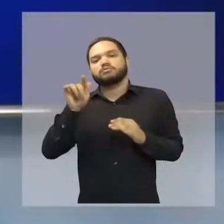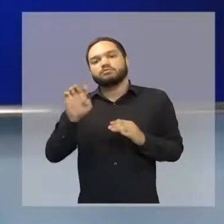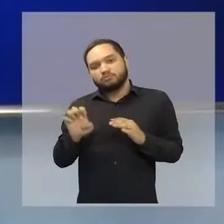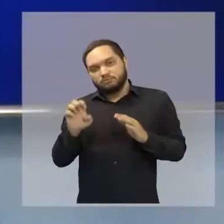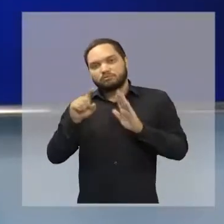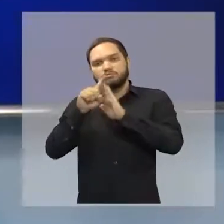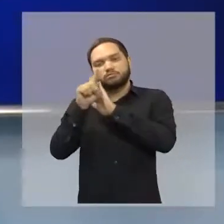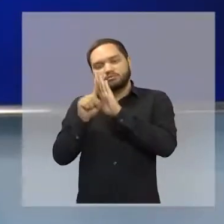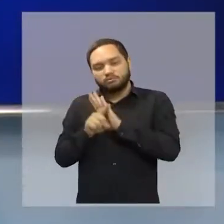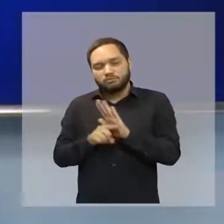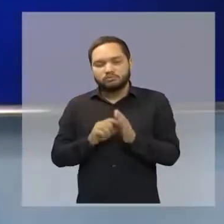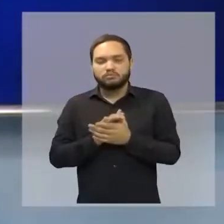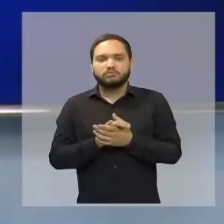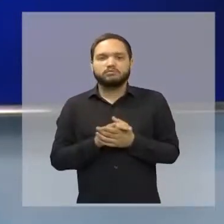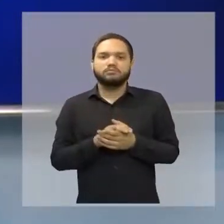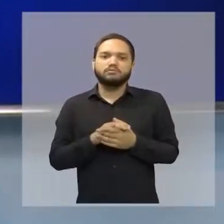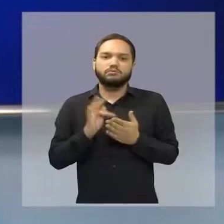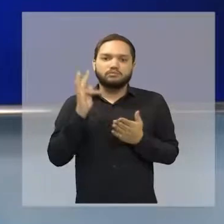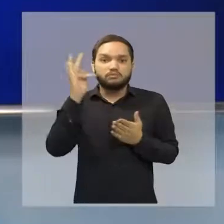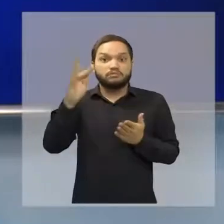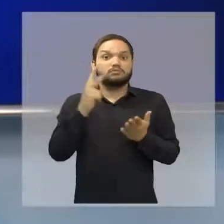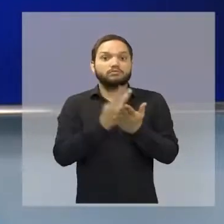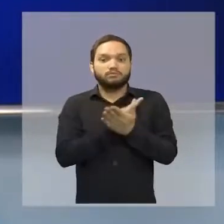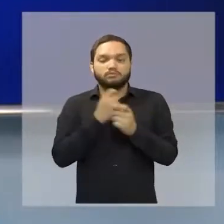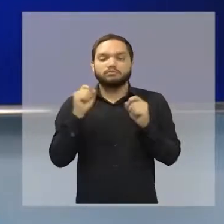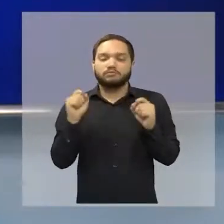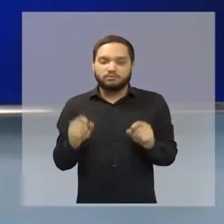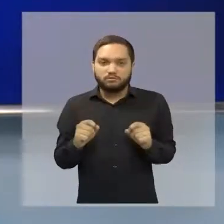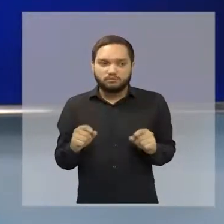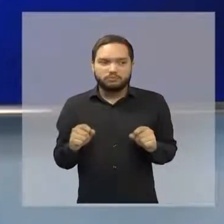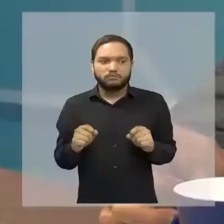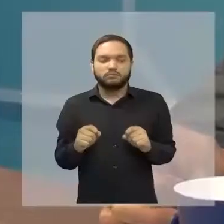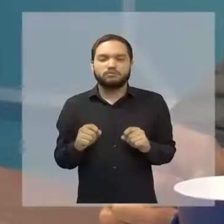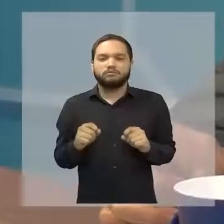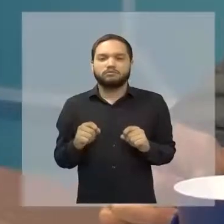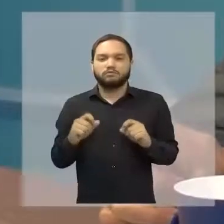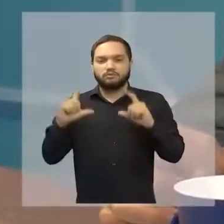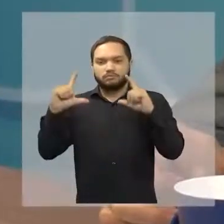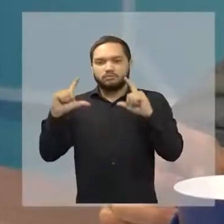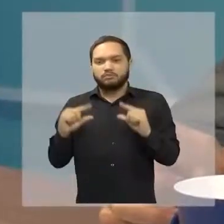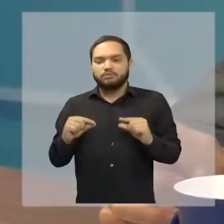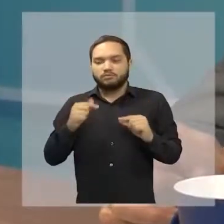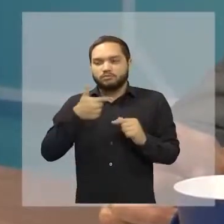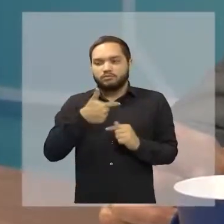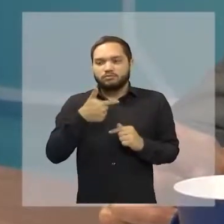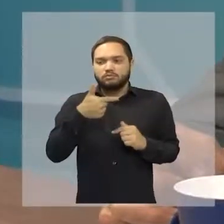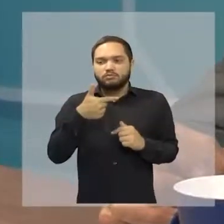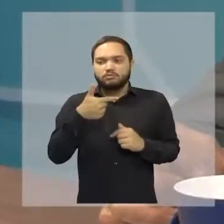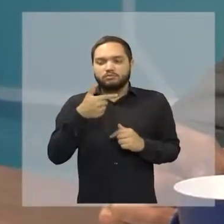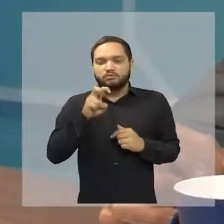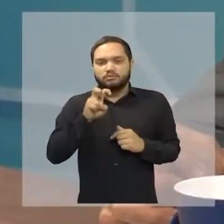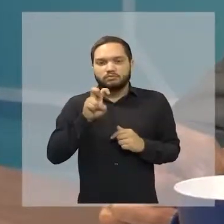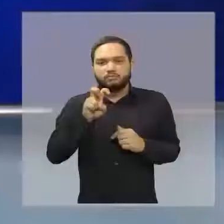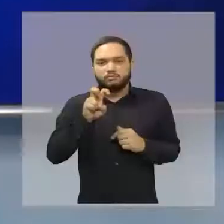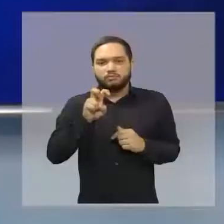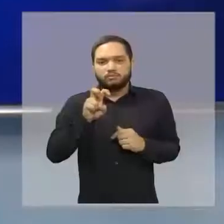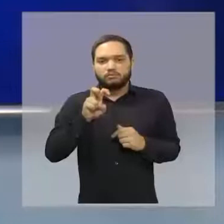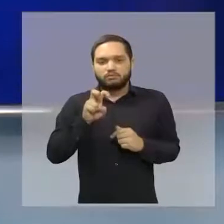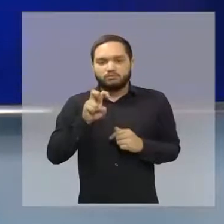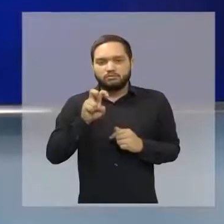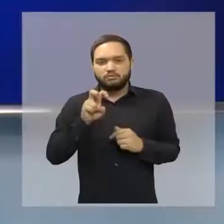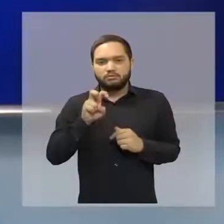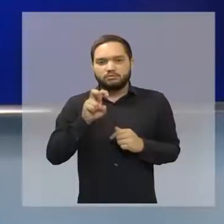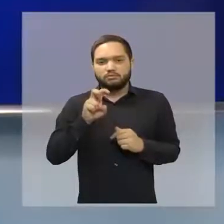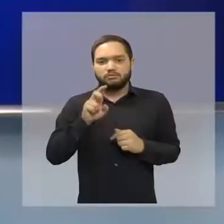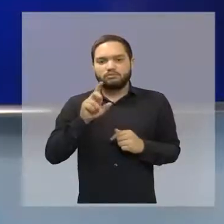a pesquisa. E a consequência disso foi a redução em pelo menos 25 dos pouco mais de